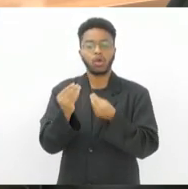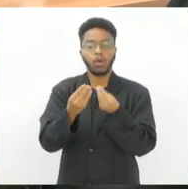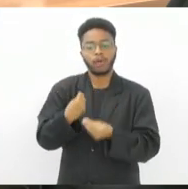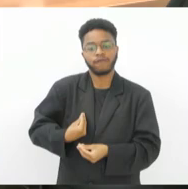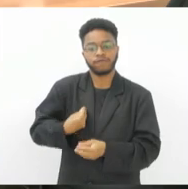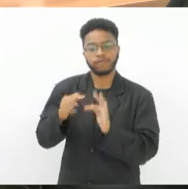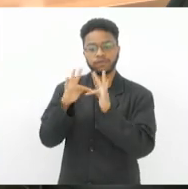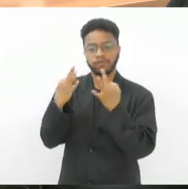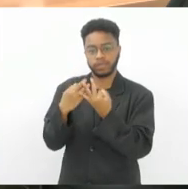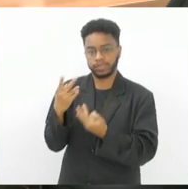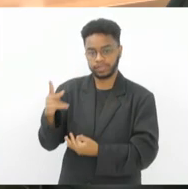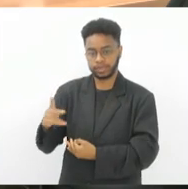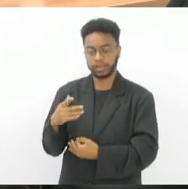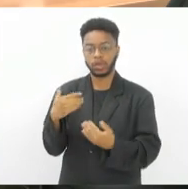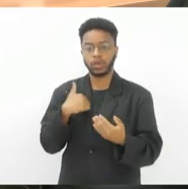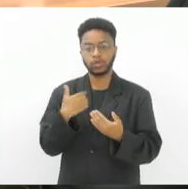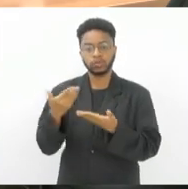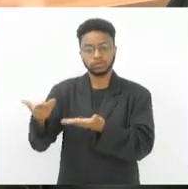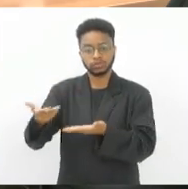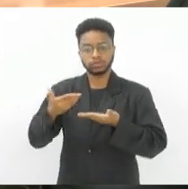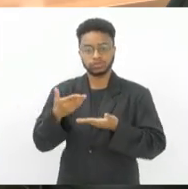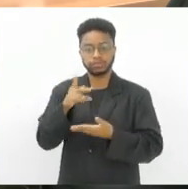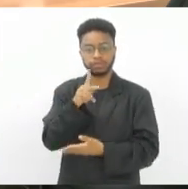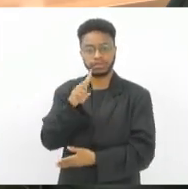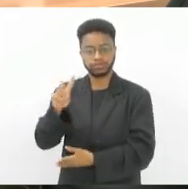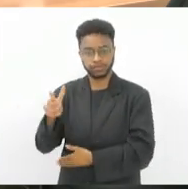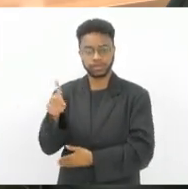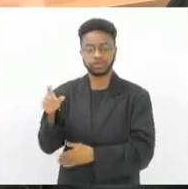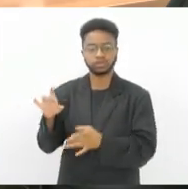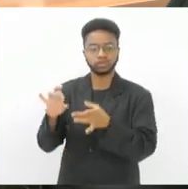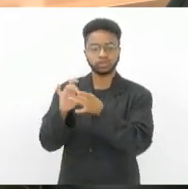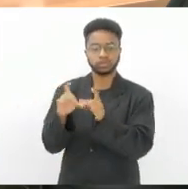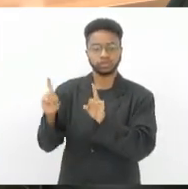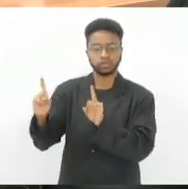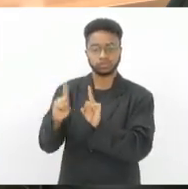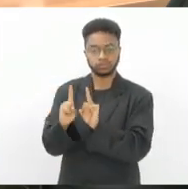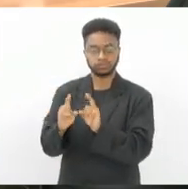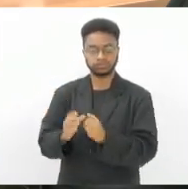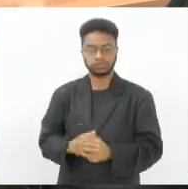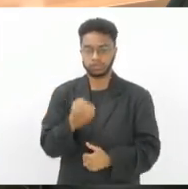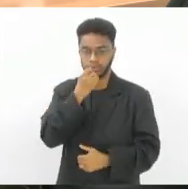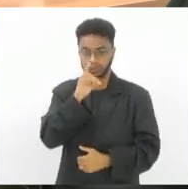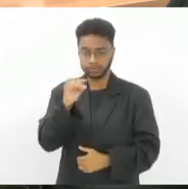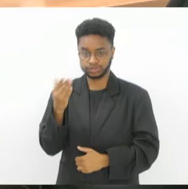Vitor Viviani, que está com o autor do livro. Bom dia, PV.